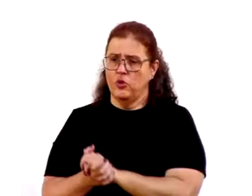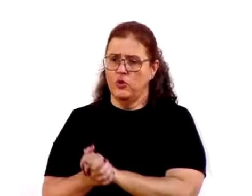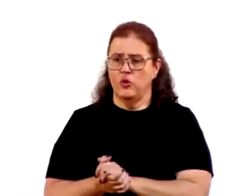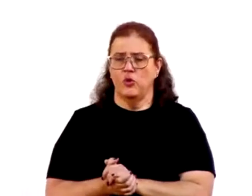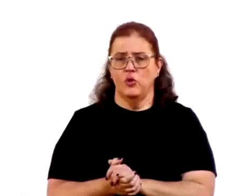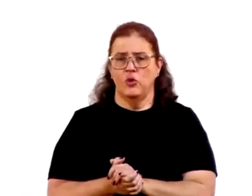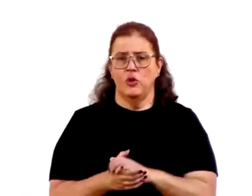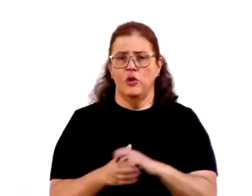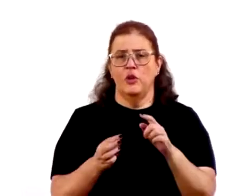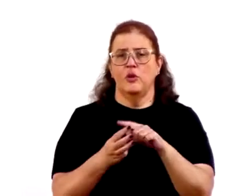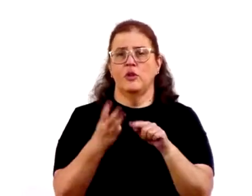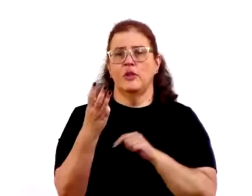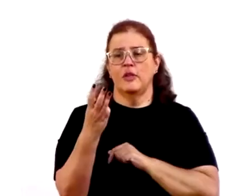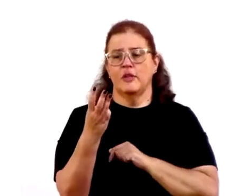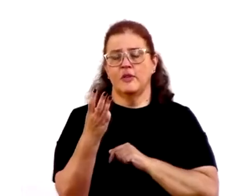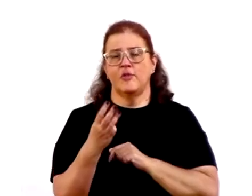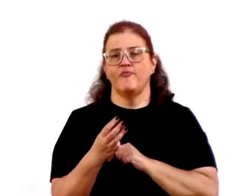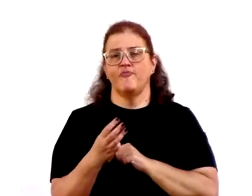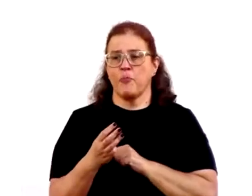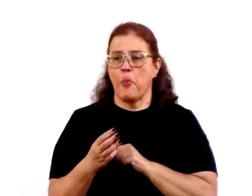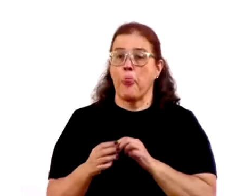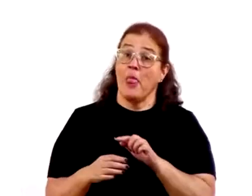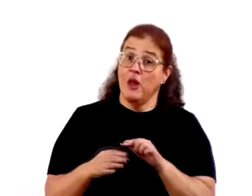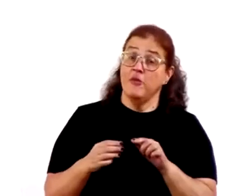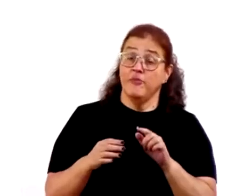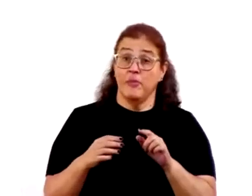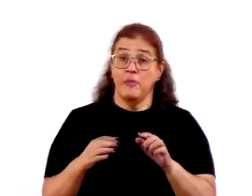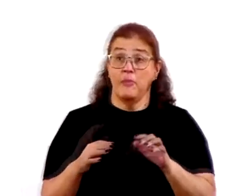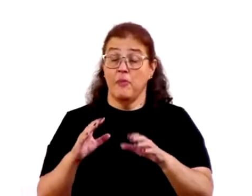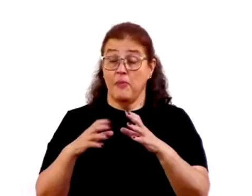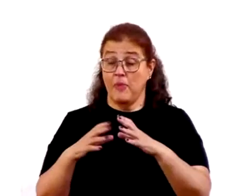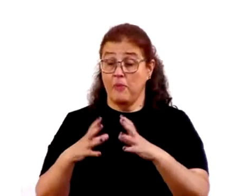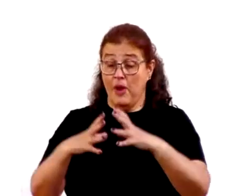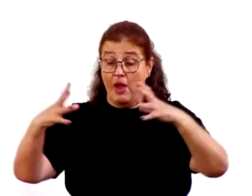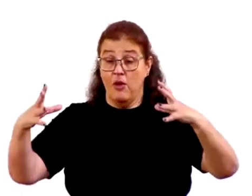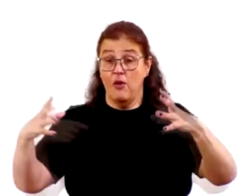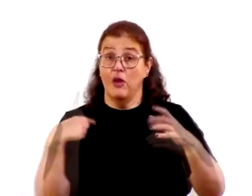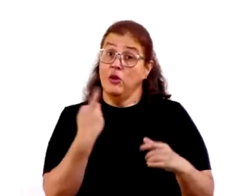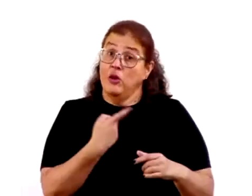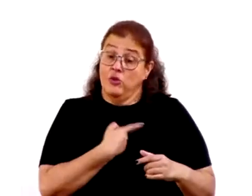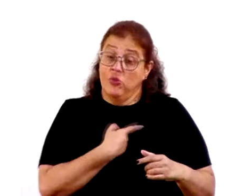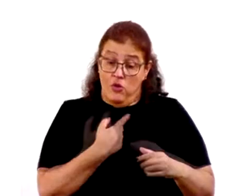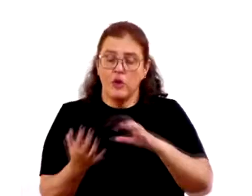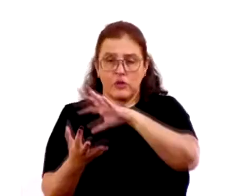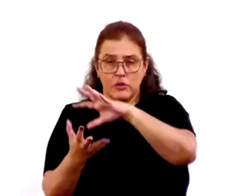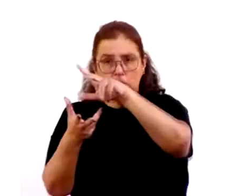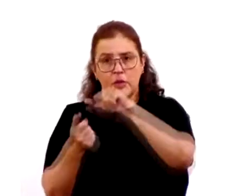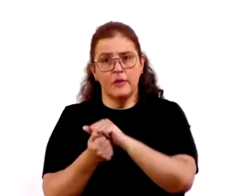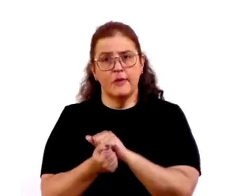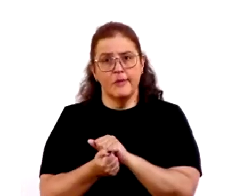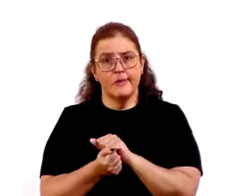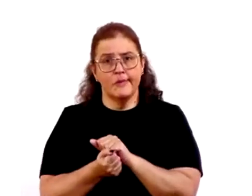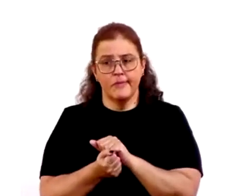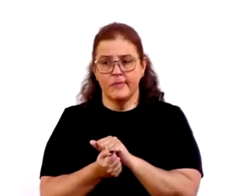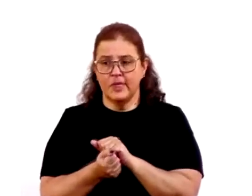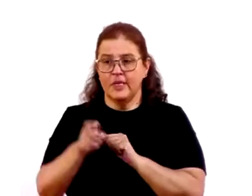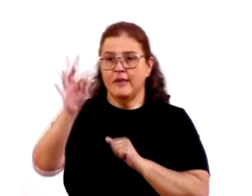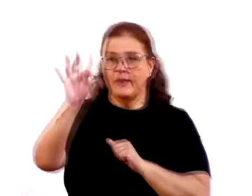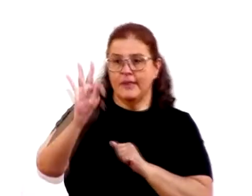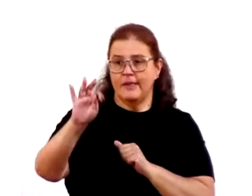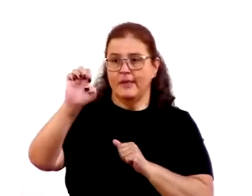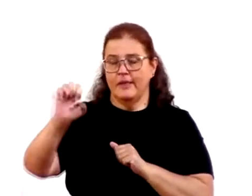que é a Terra. Nós estamos dentro deste, a Terra, mas é um planeta tão pequeno,